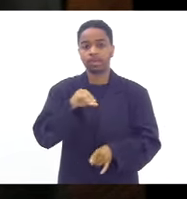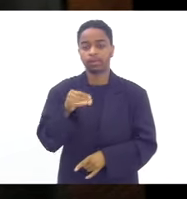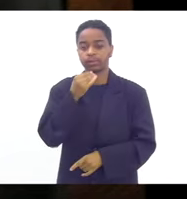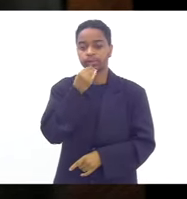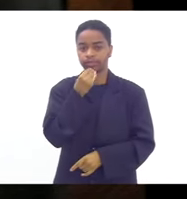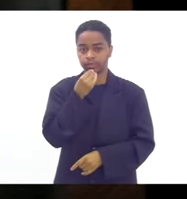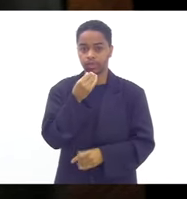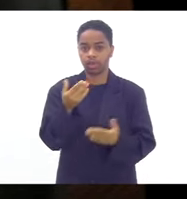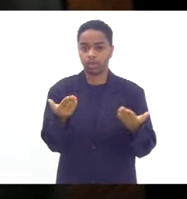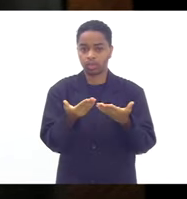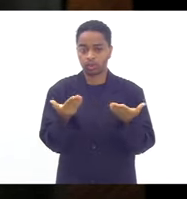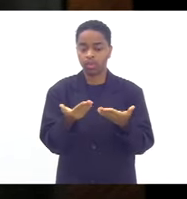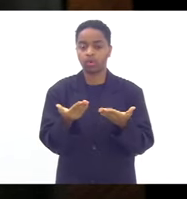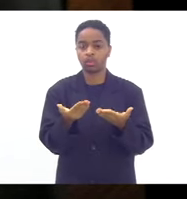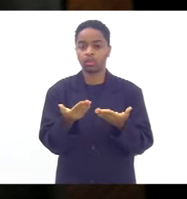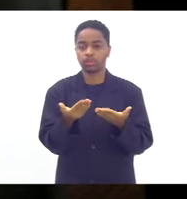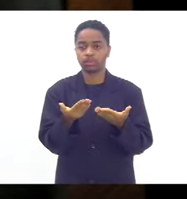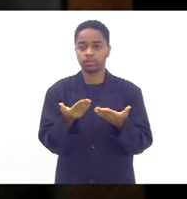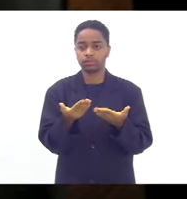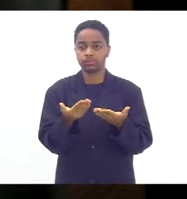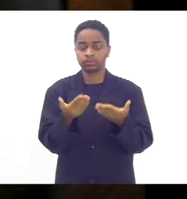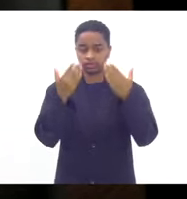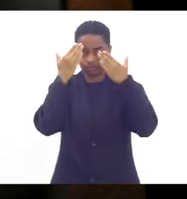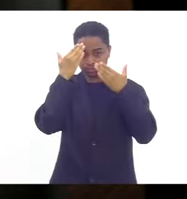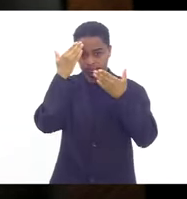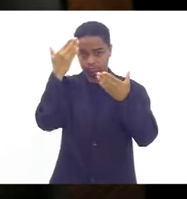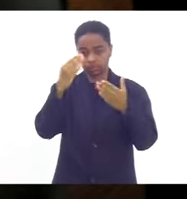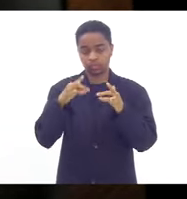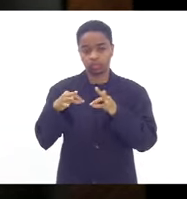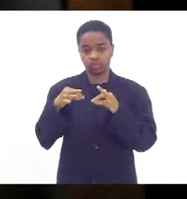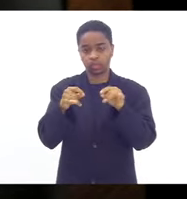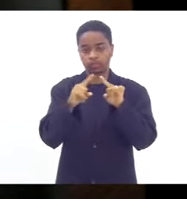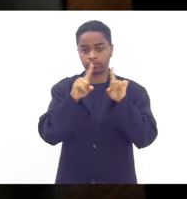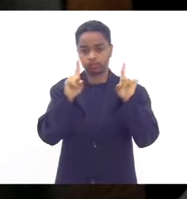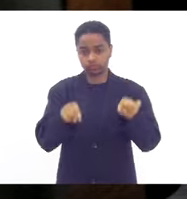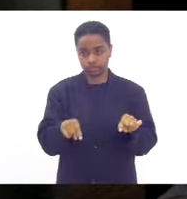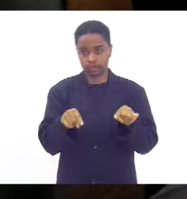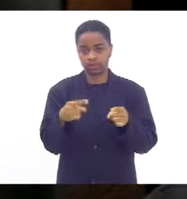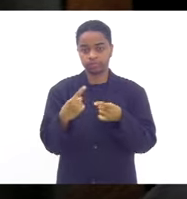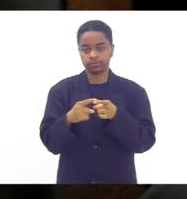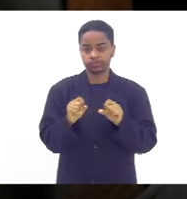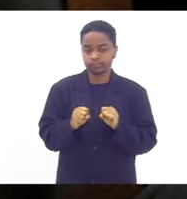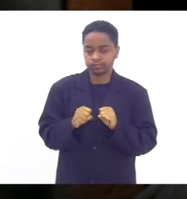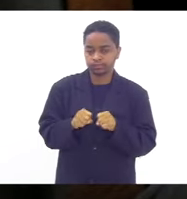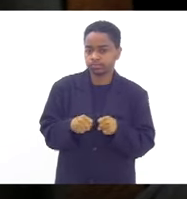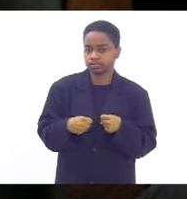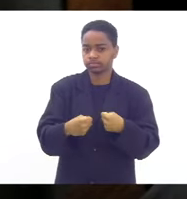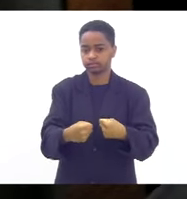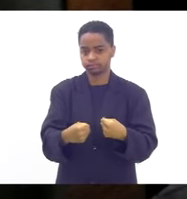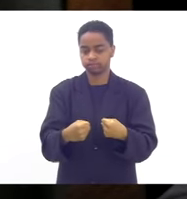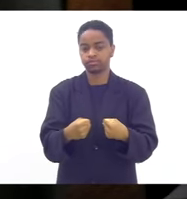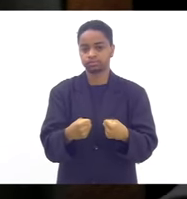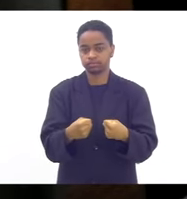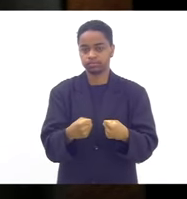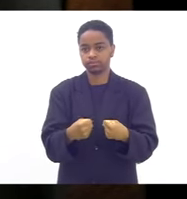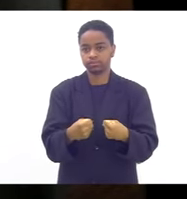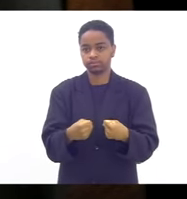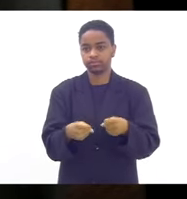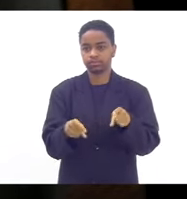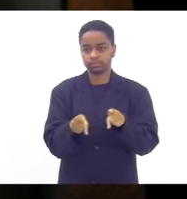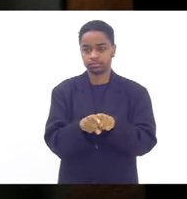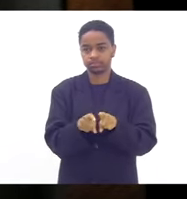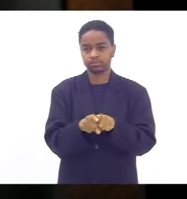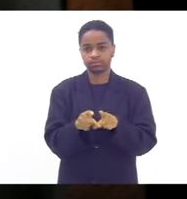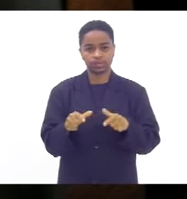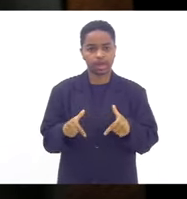oportunidade também de agradecer todos os nossos colaboradores que se dedicaram, se esforçaram, fizeram de tudo ao